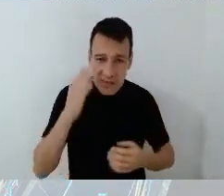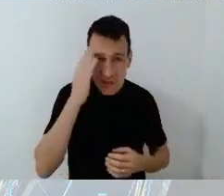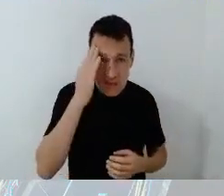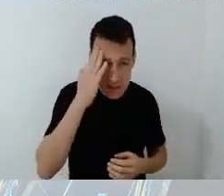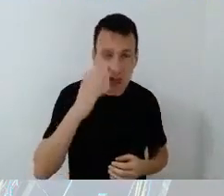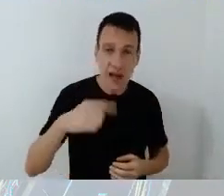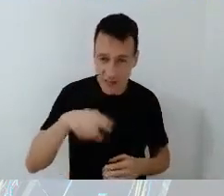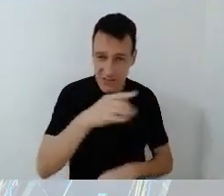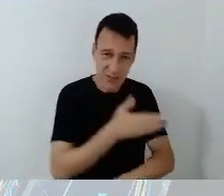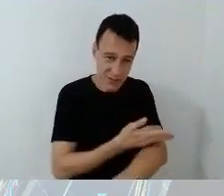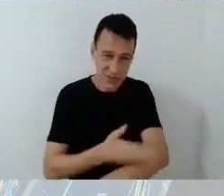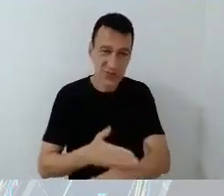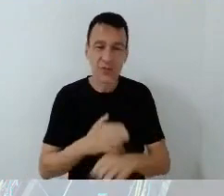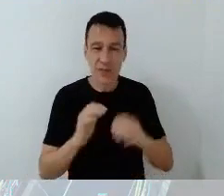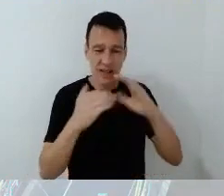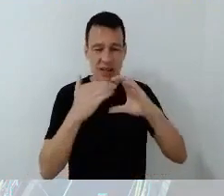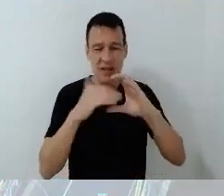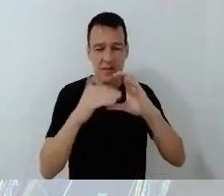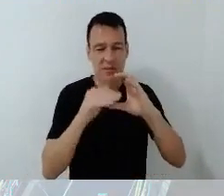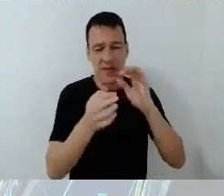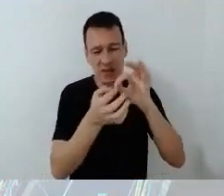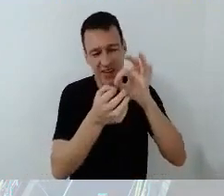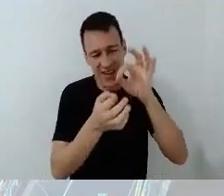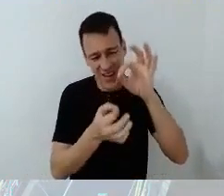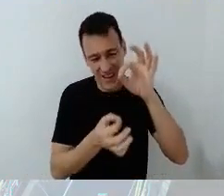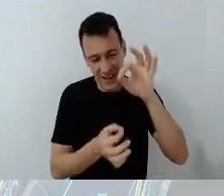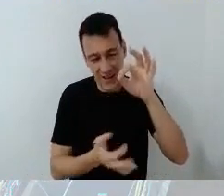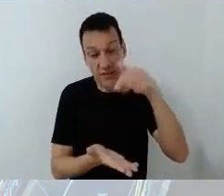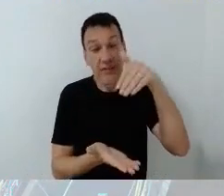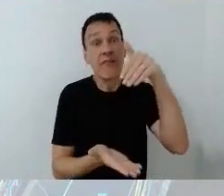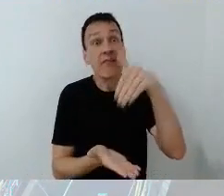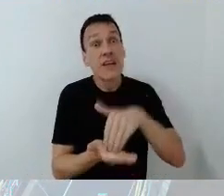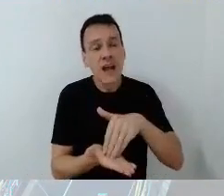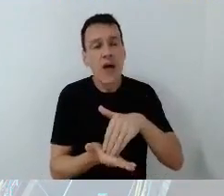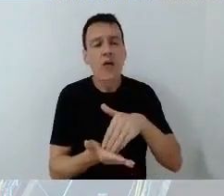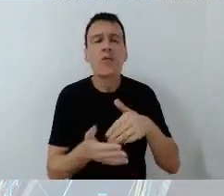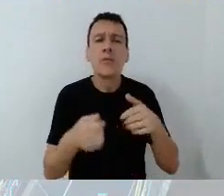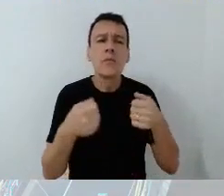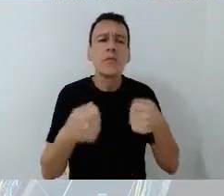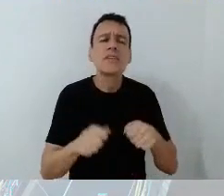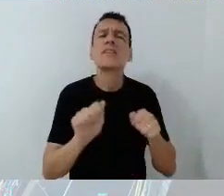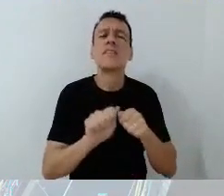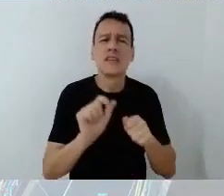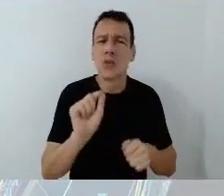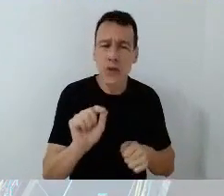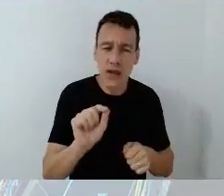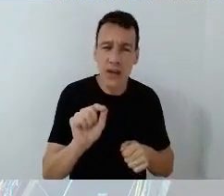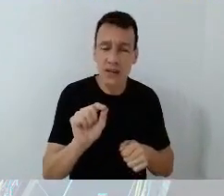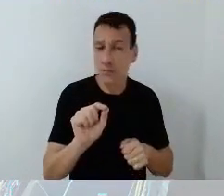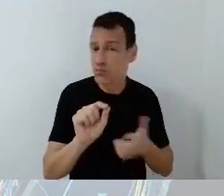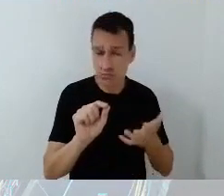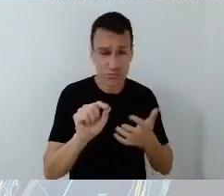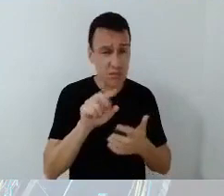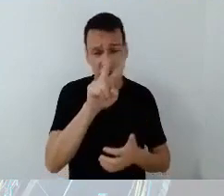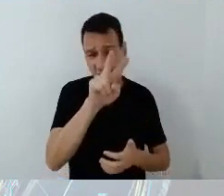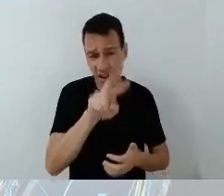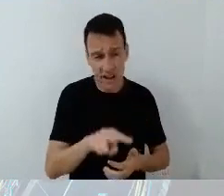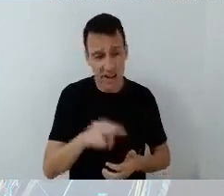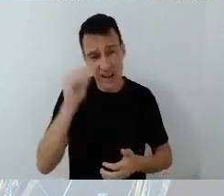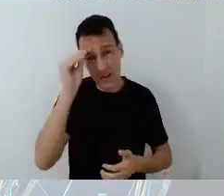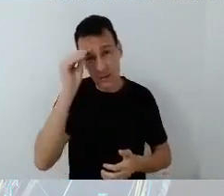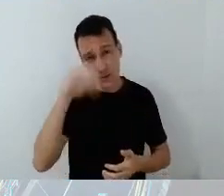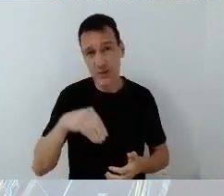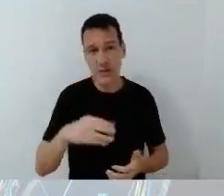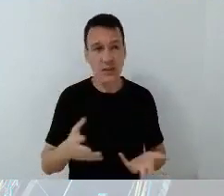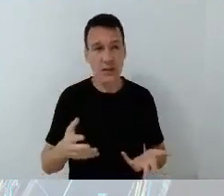longo? E colocar o call to action no final? O pessoal não vai ler. começa o e-mail com o que